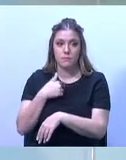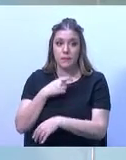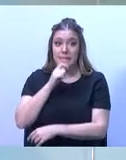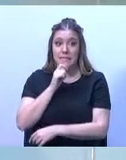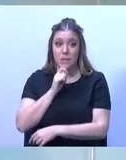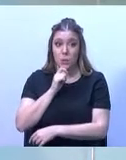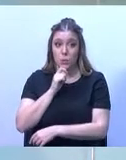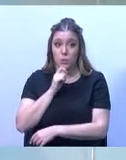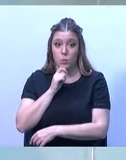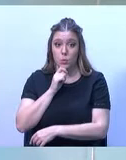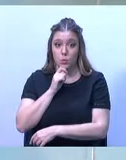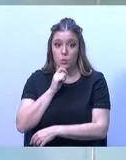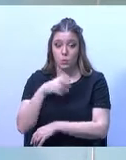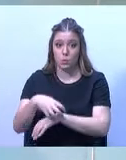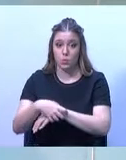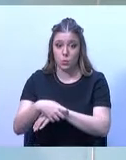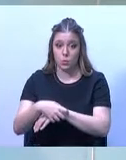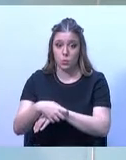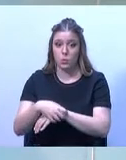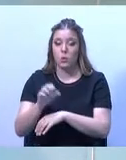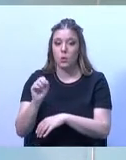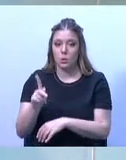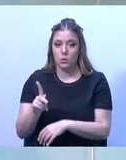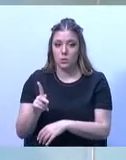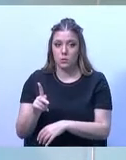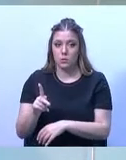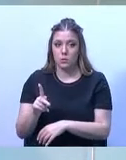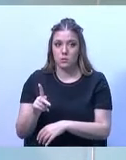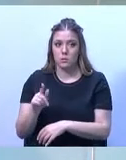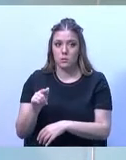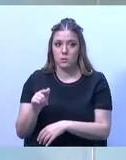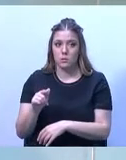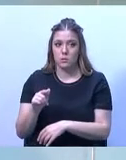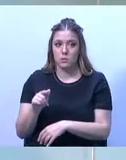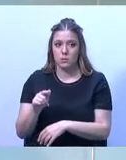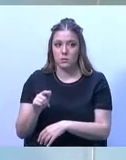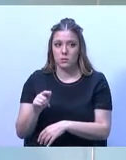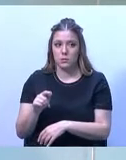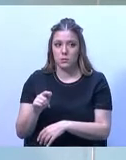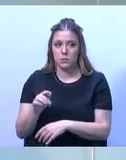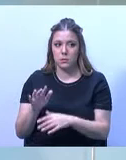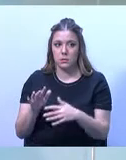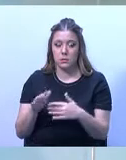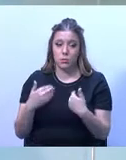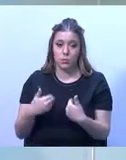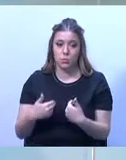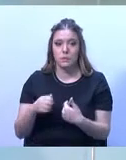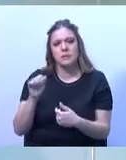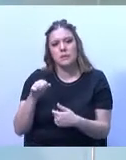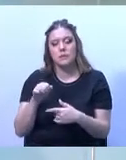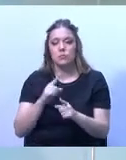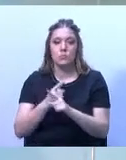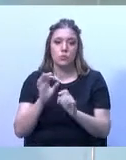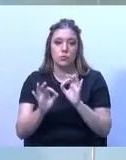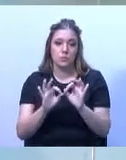gelo. Ok. Isso, o motivo gelo? Relaxa um bocadinho, não é? Ah, sim. Porque é um